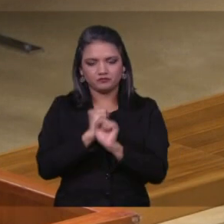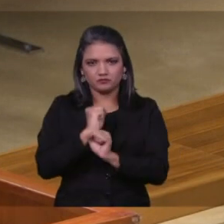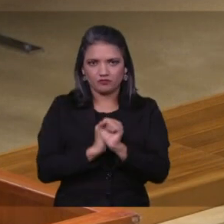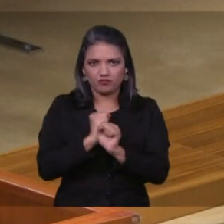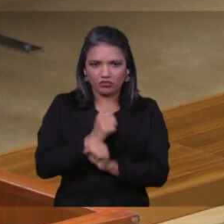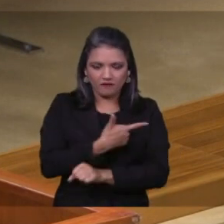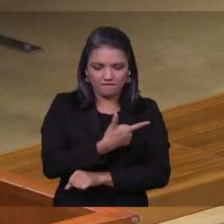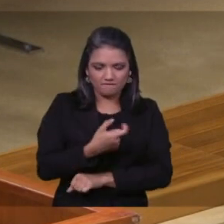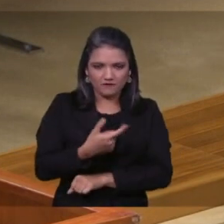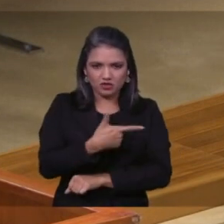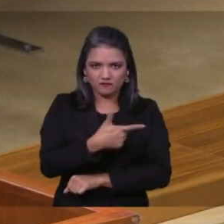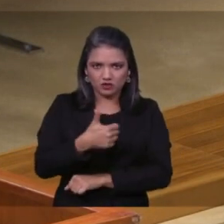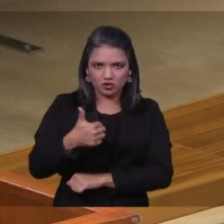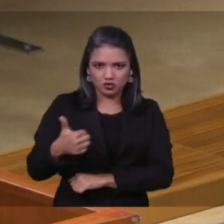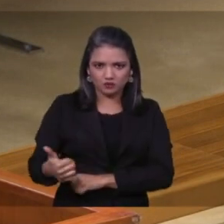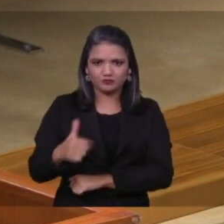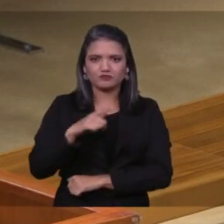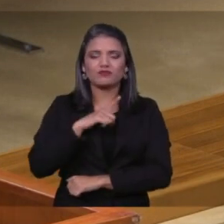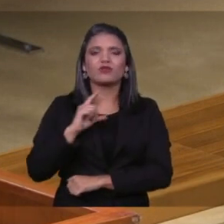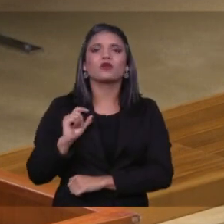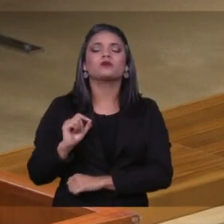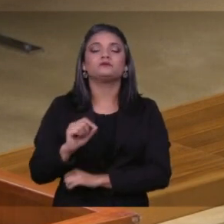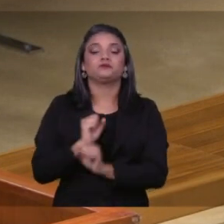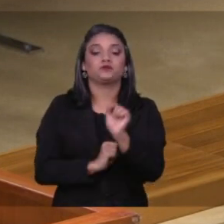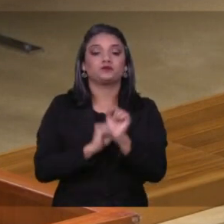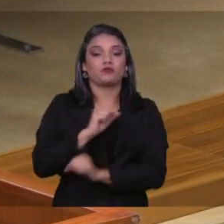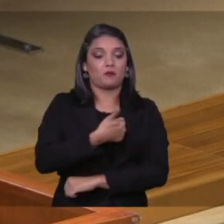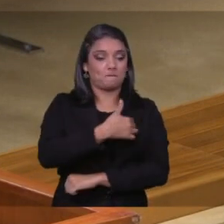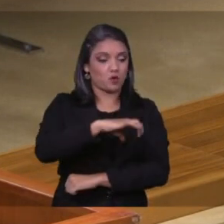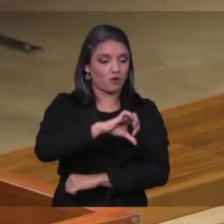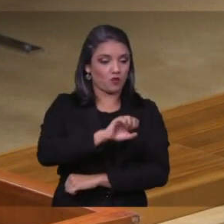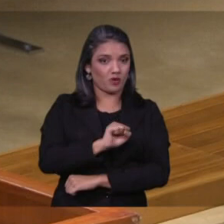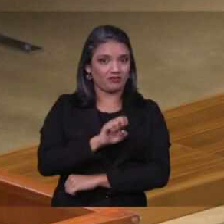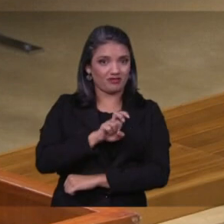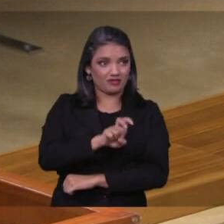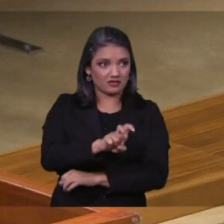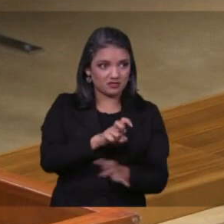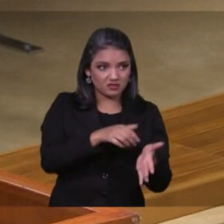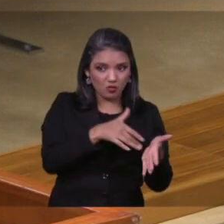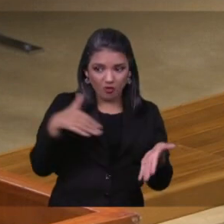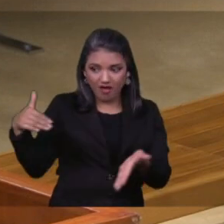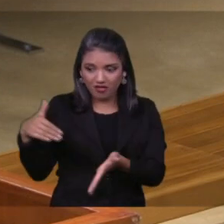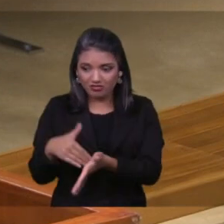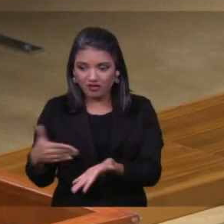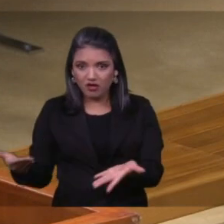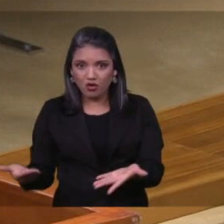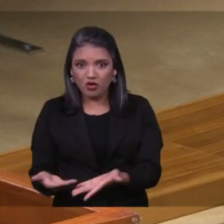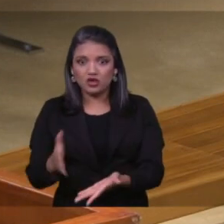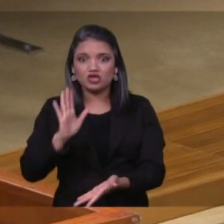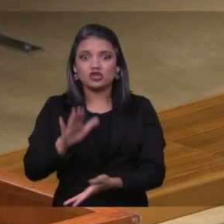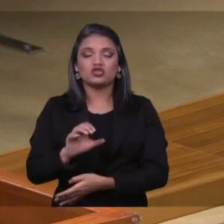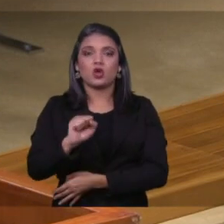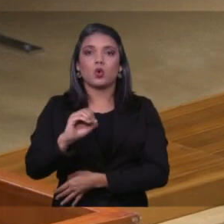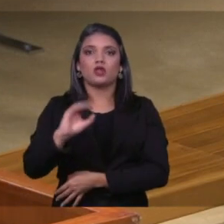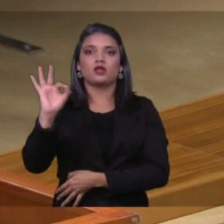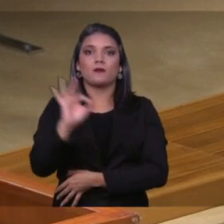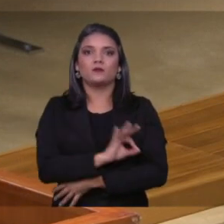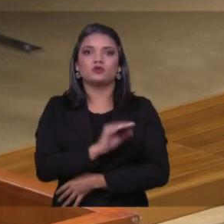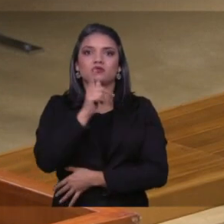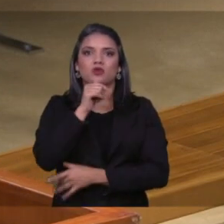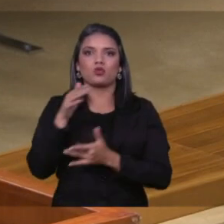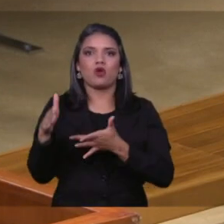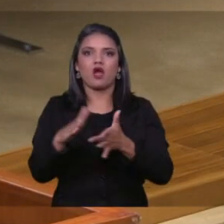do MAP Biomas, desde 1985, o Pantanal já perdeu quase 80% das suas águas